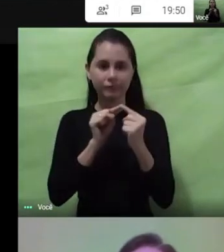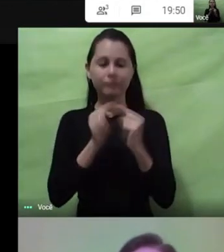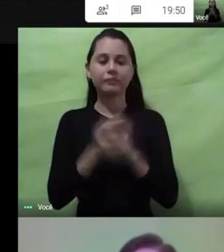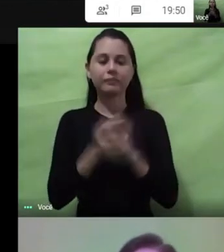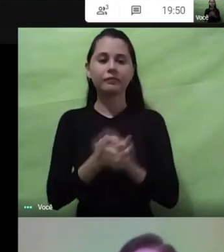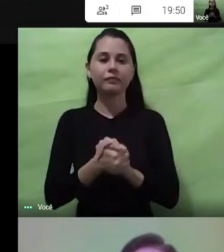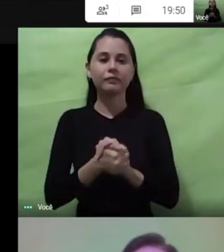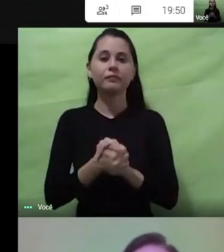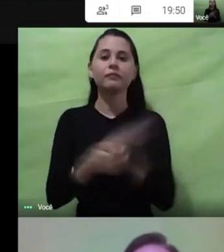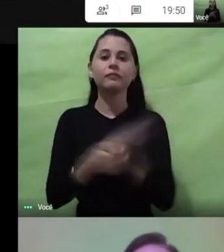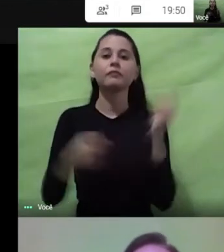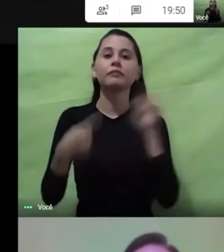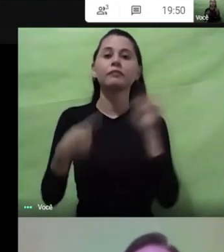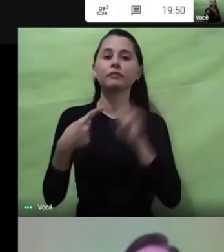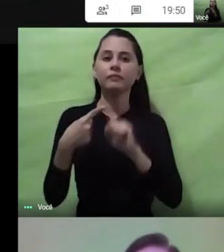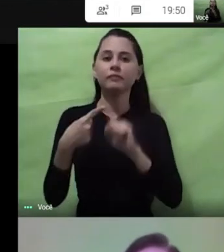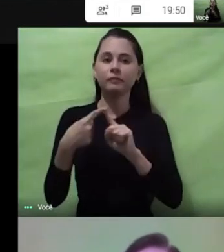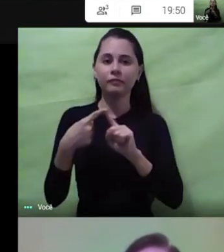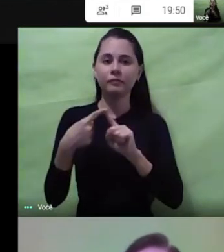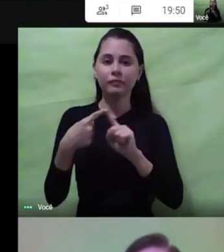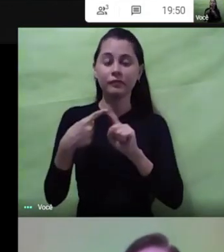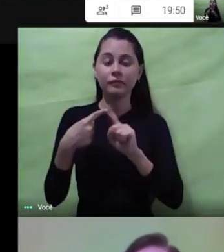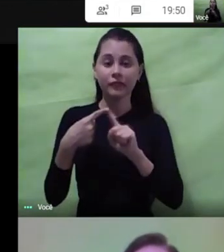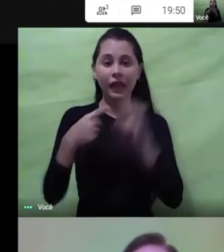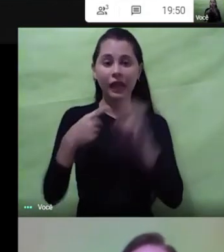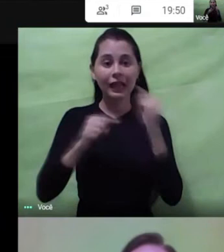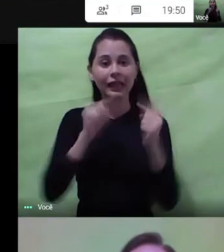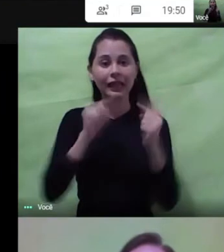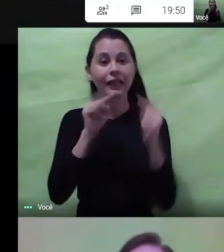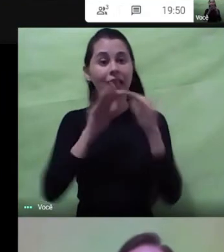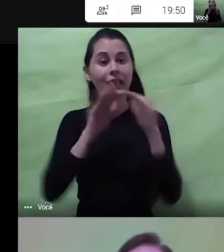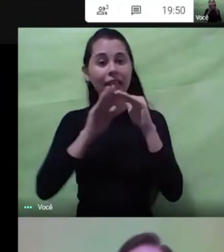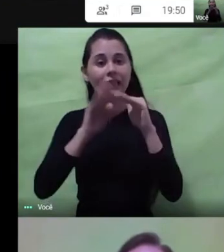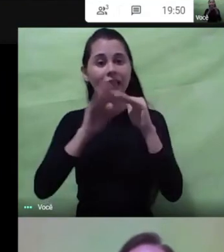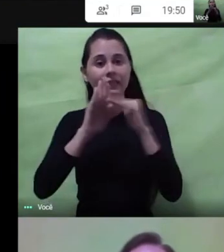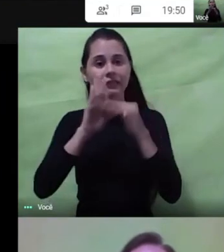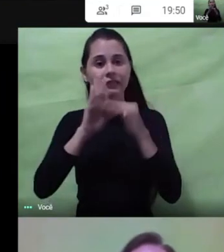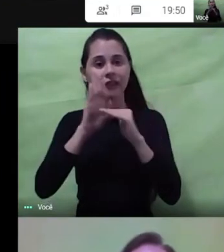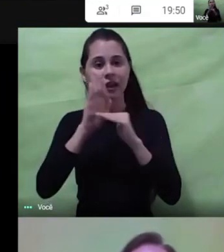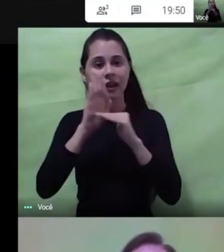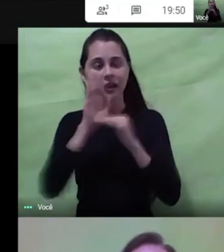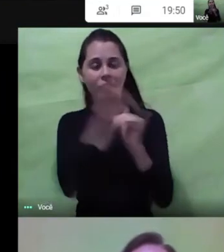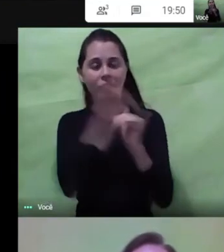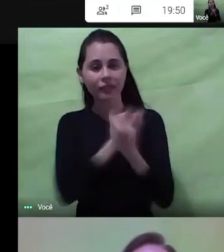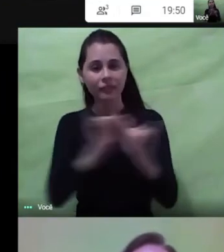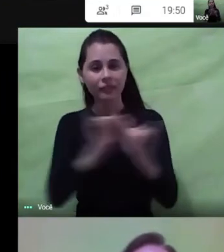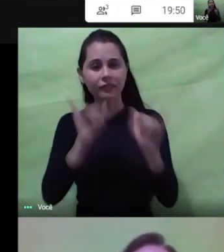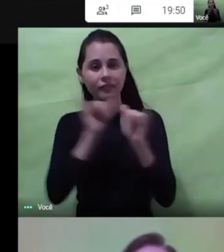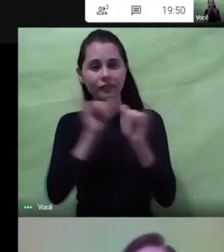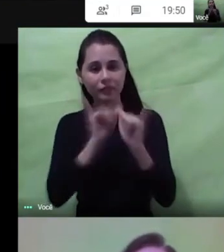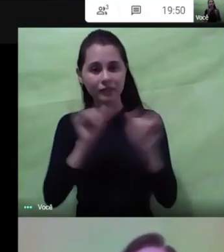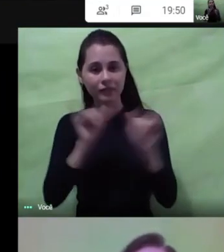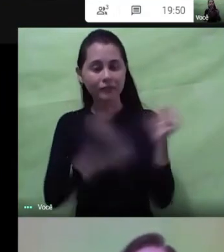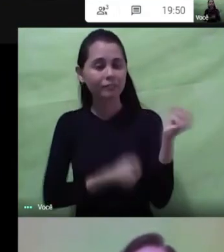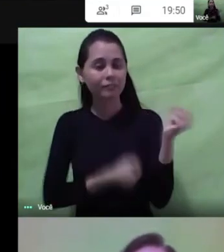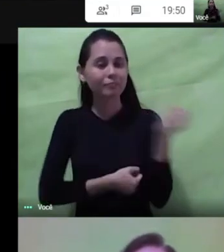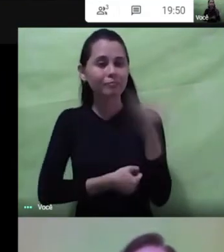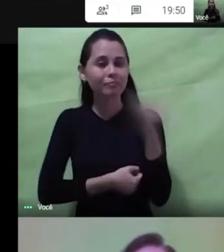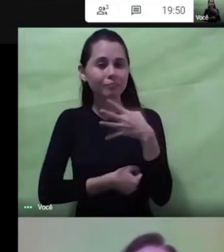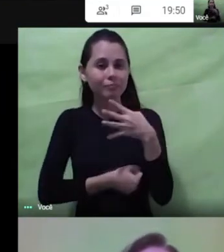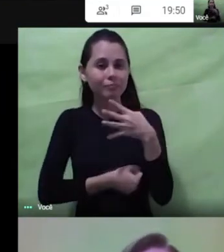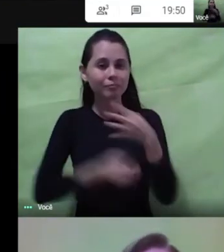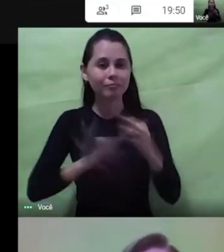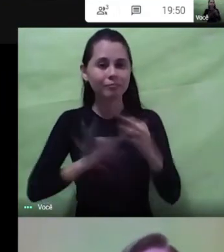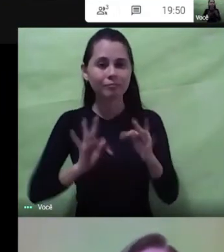Primeiro objetivo, identificar as informações sobre as novas tecnologias